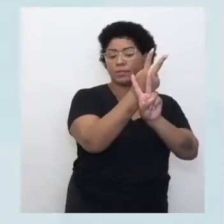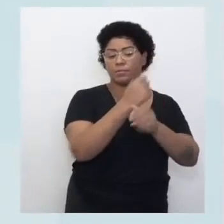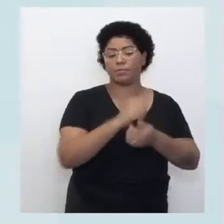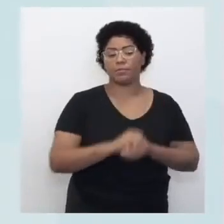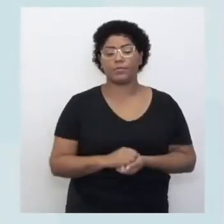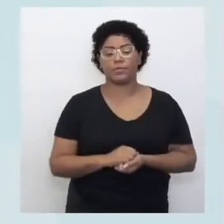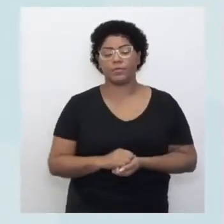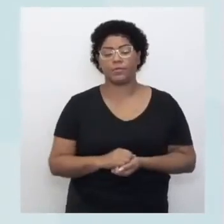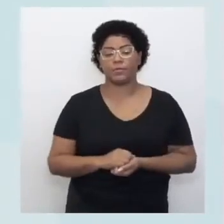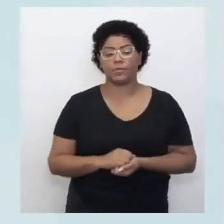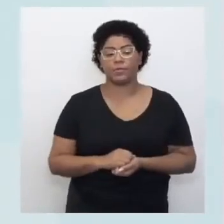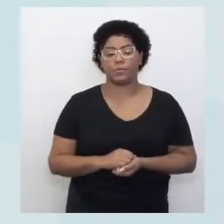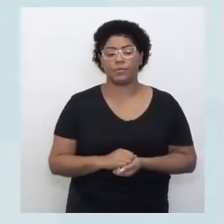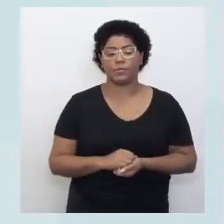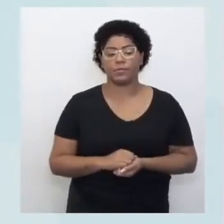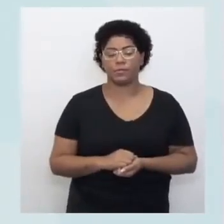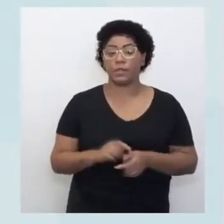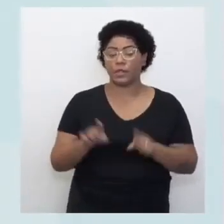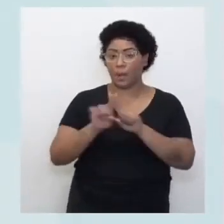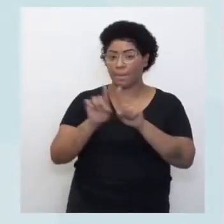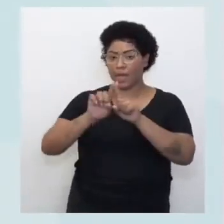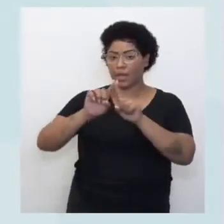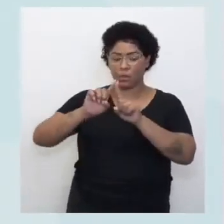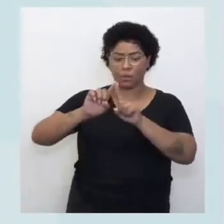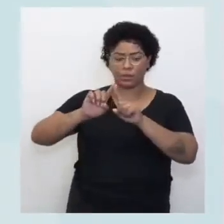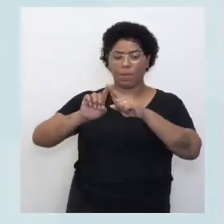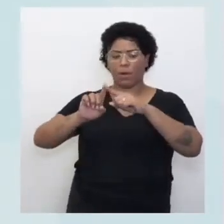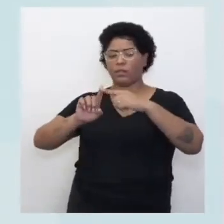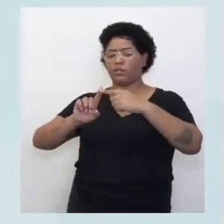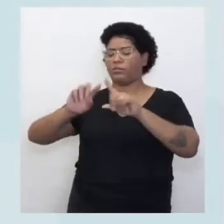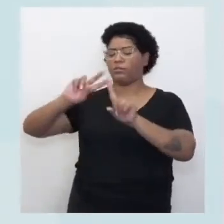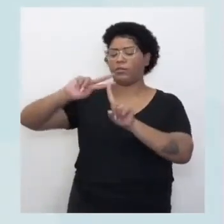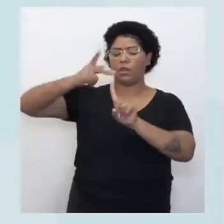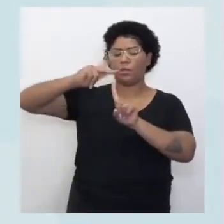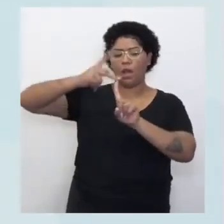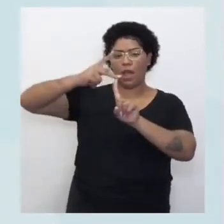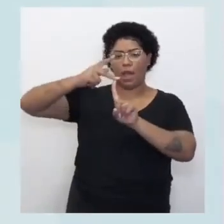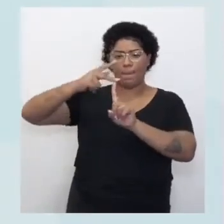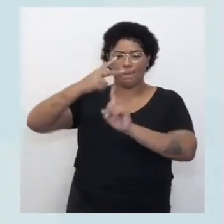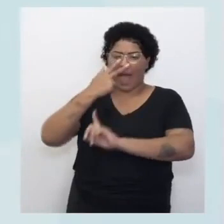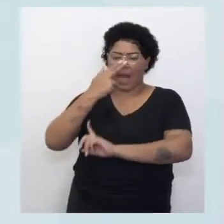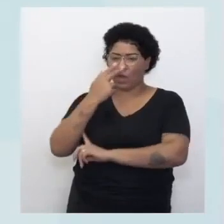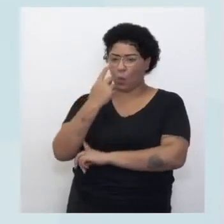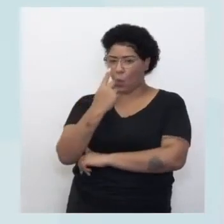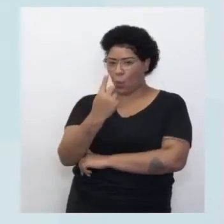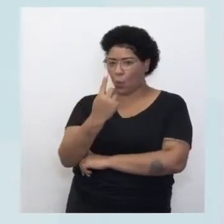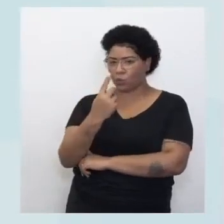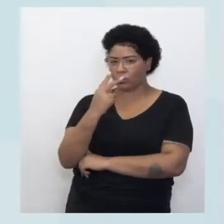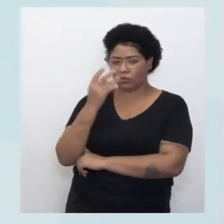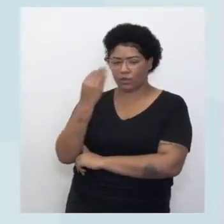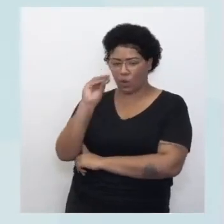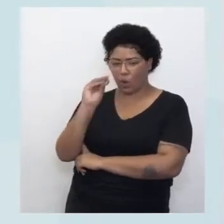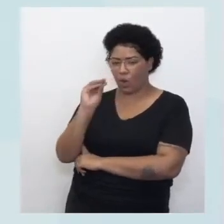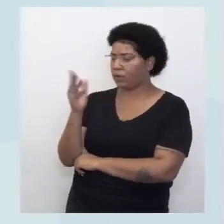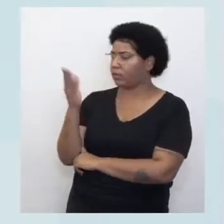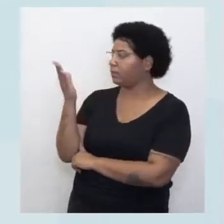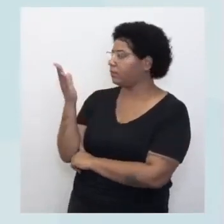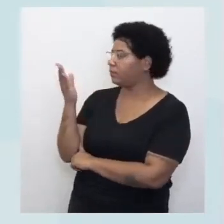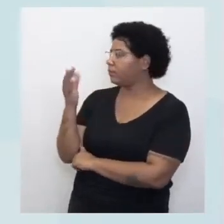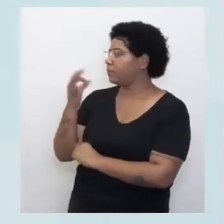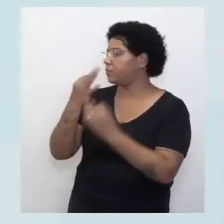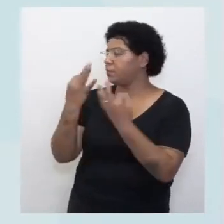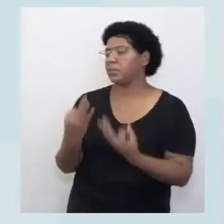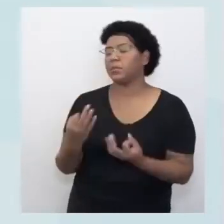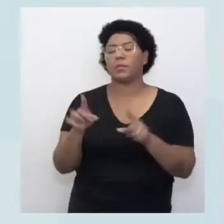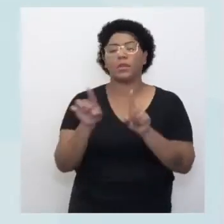nada no expoente da base 5, nós sabemos que é o 1 invisível que está aí. Perfeito. Mas nós sabemos